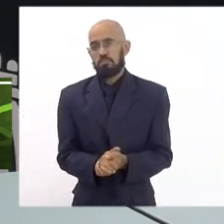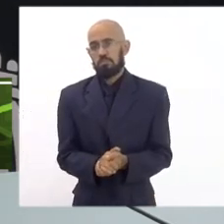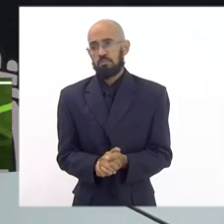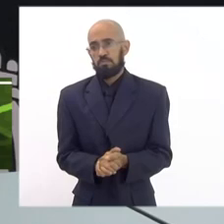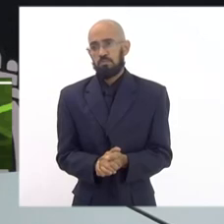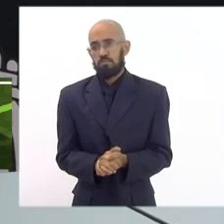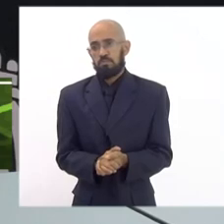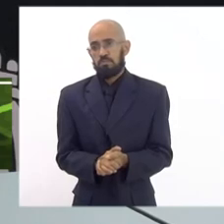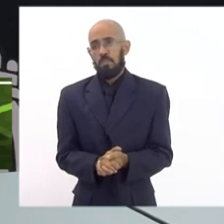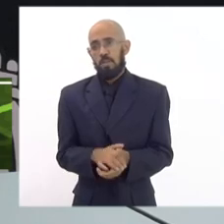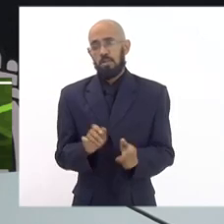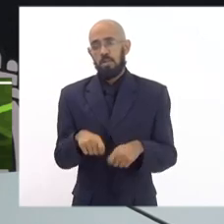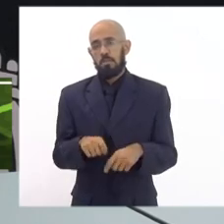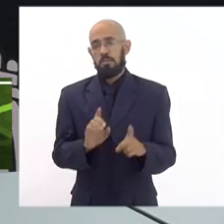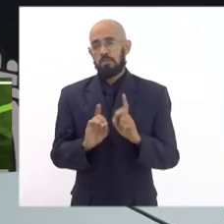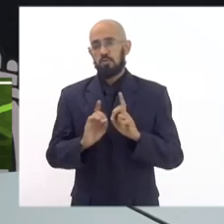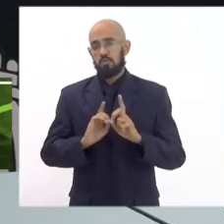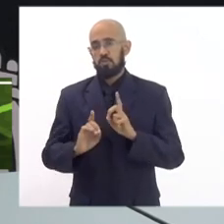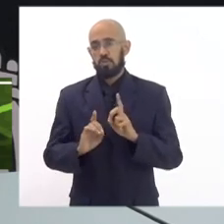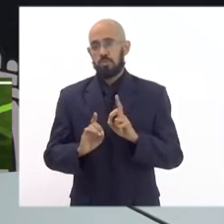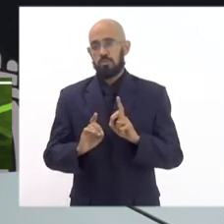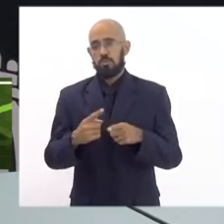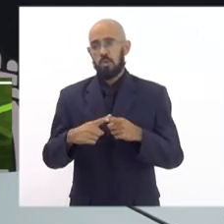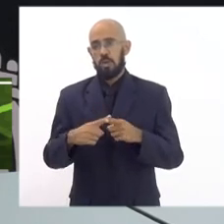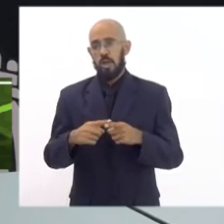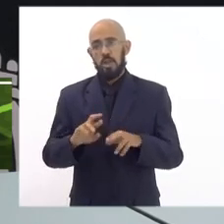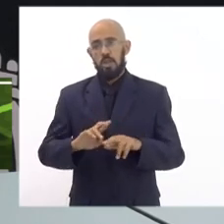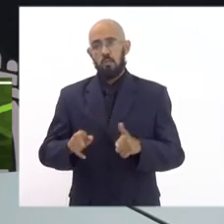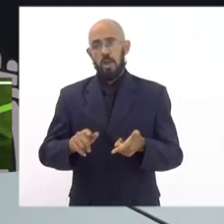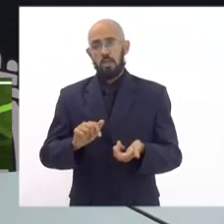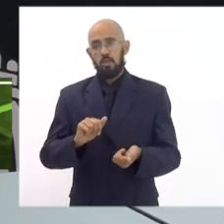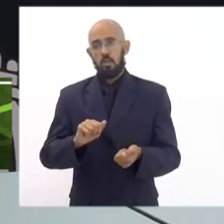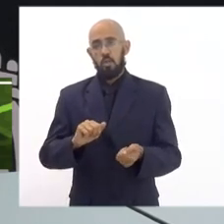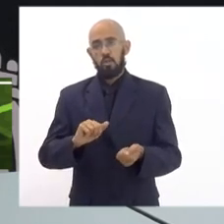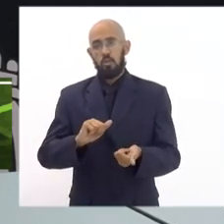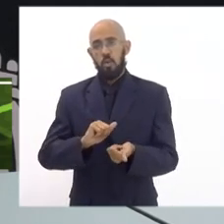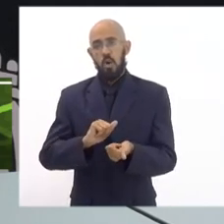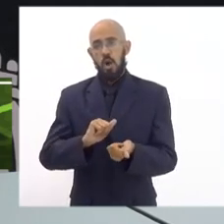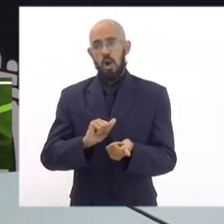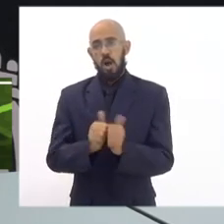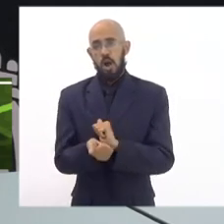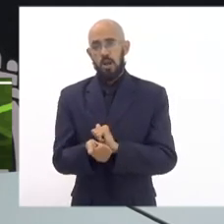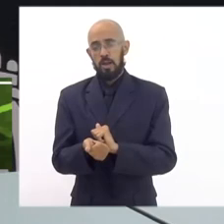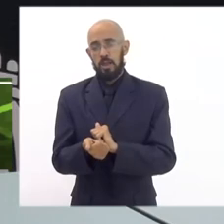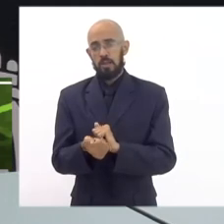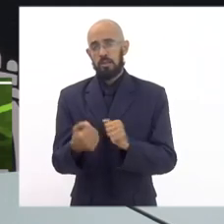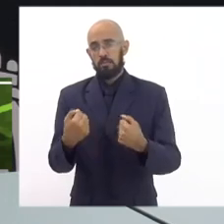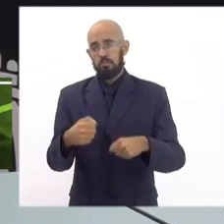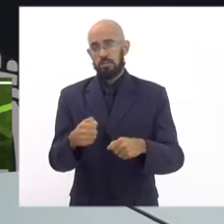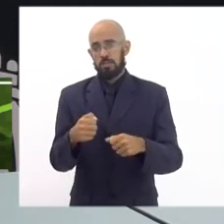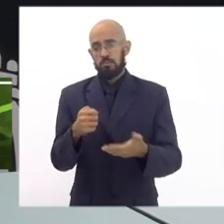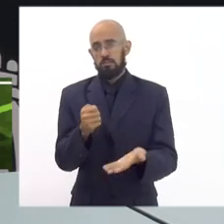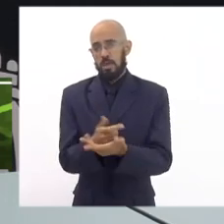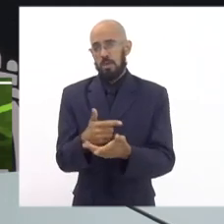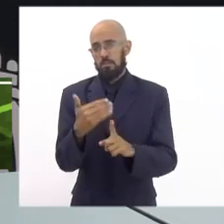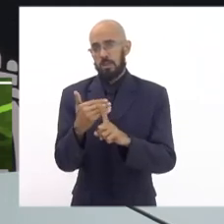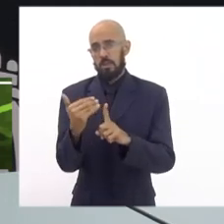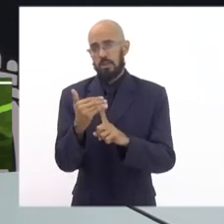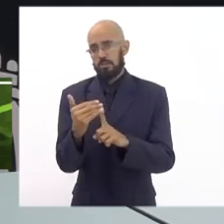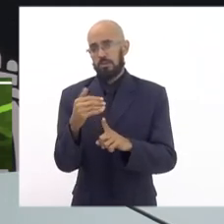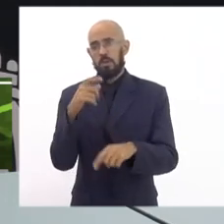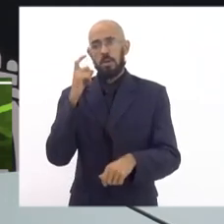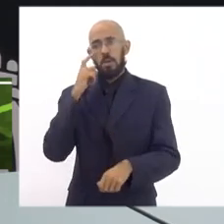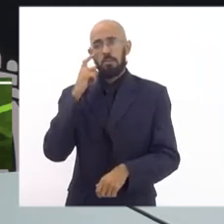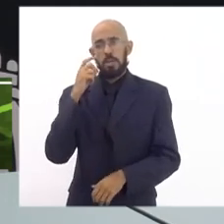É discutível, né? Porque nem todo atleta precisa de meia entrada. Imaginemos que o